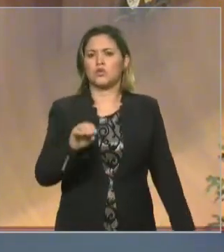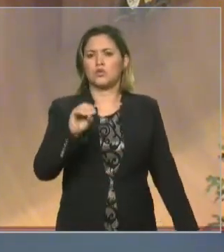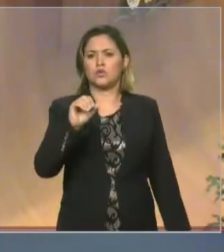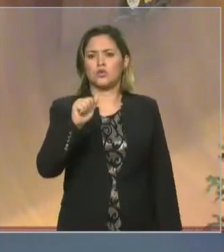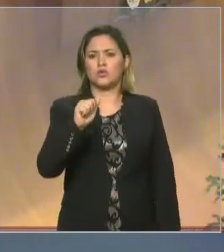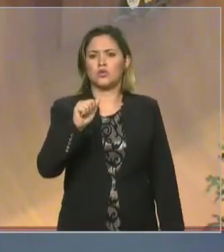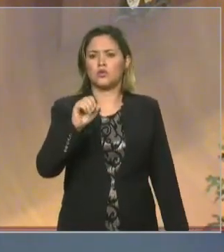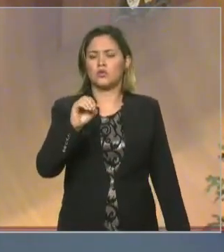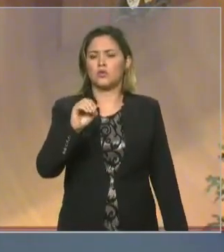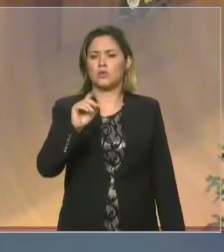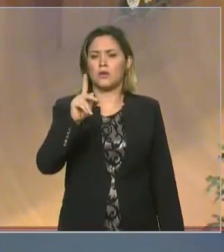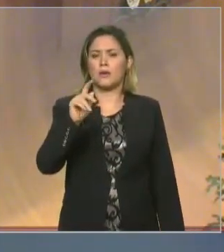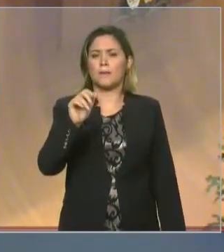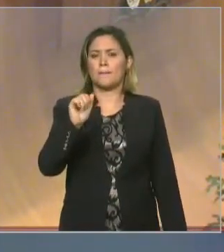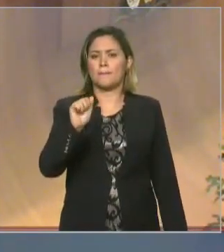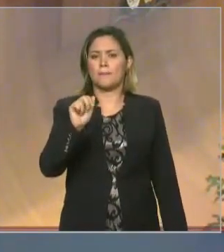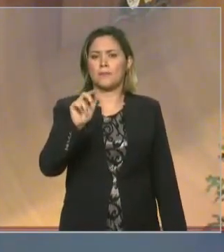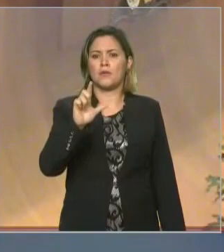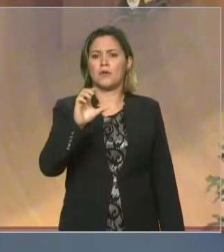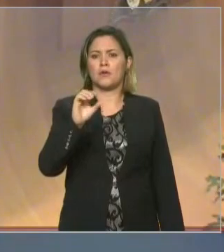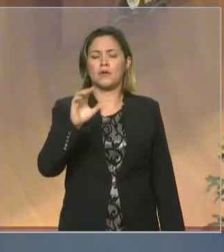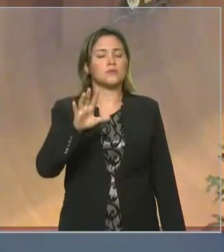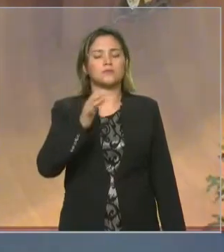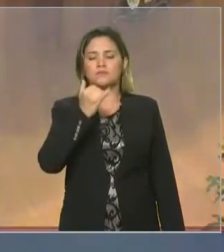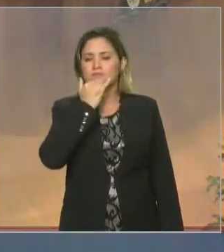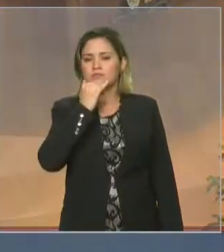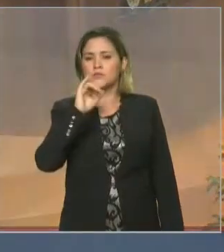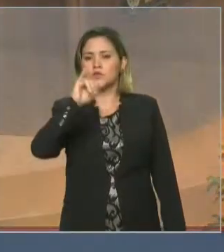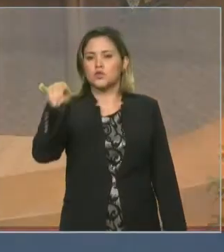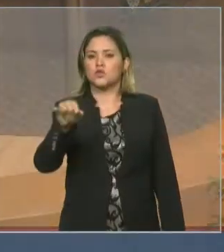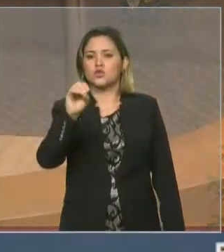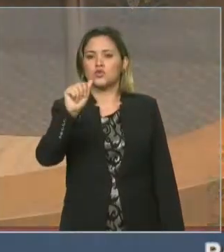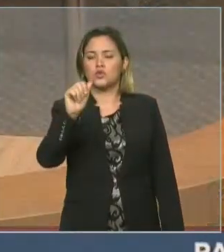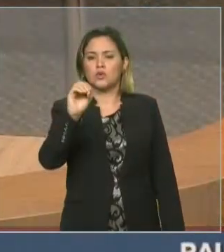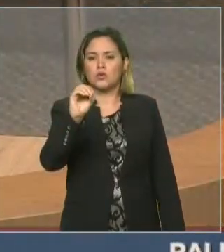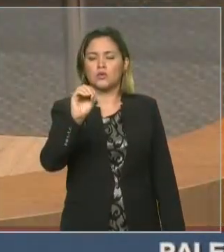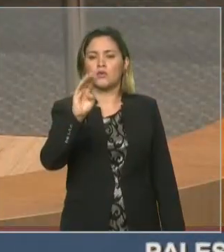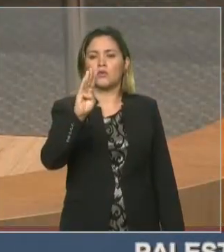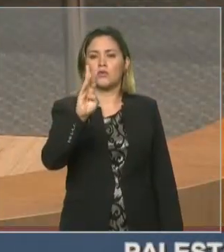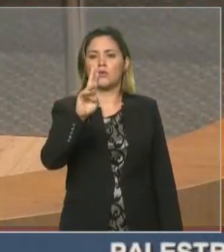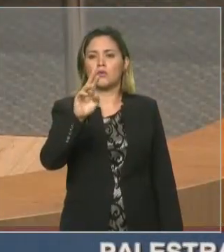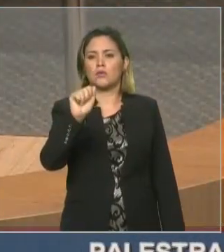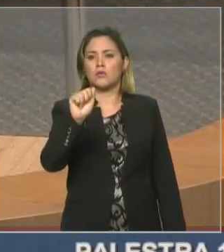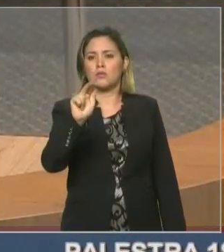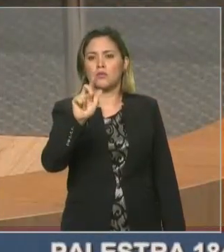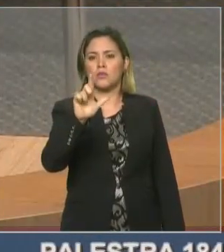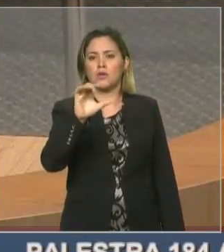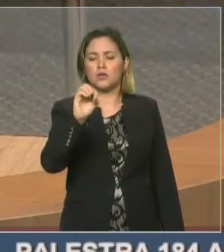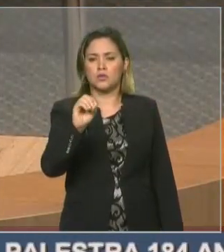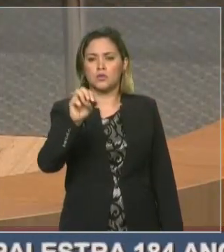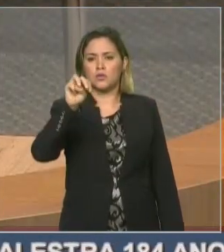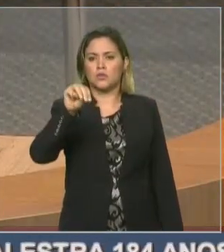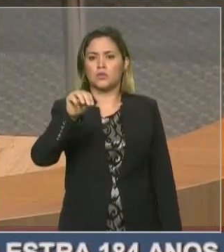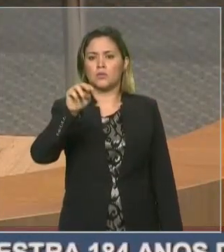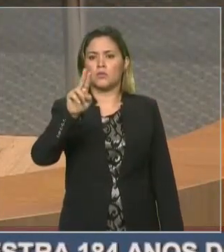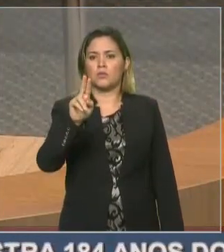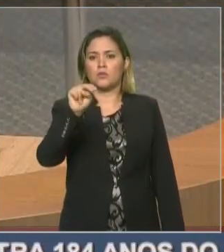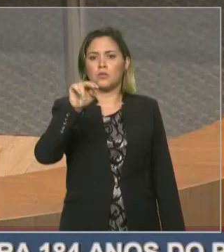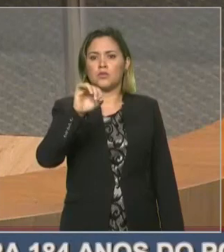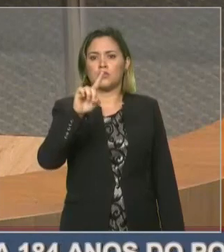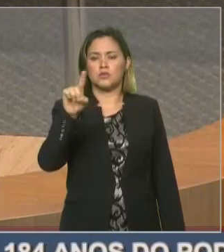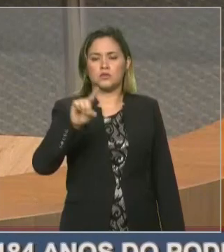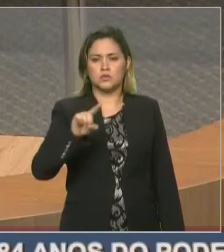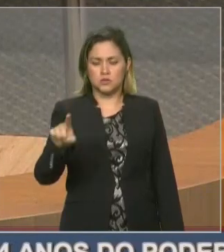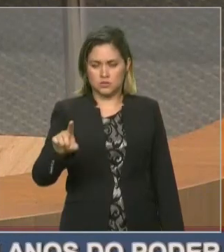Muniz. O João Braulio Muniz, que foi um dos primeiros conselheiros,